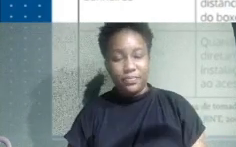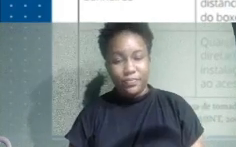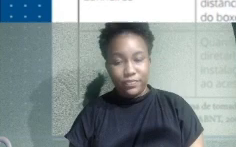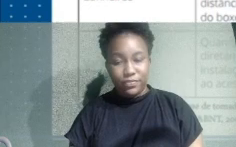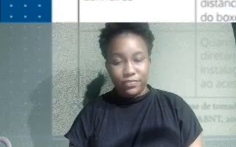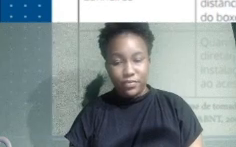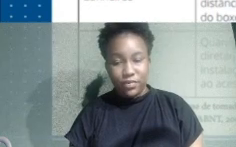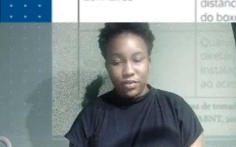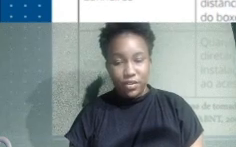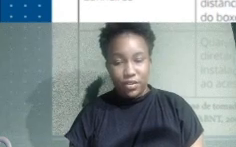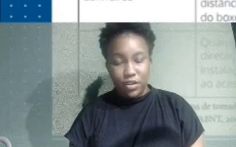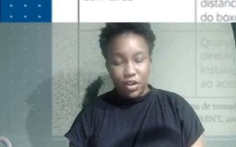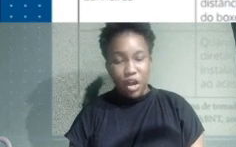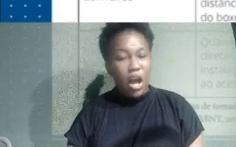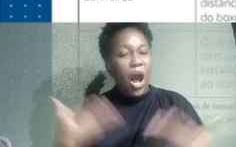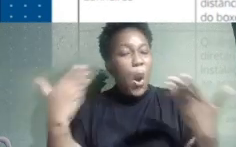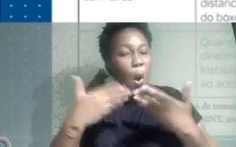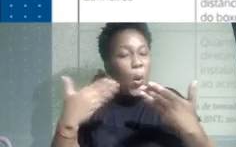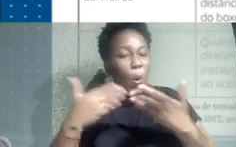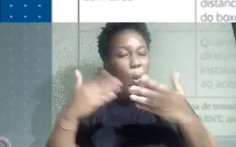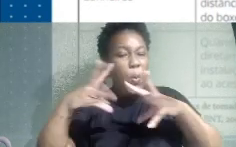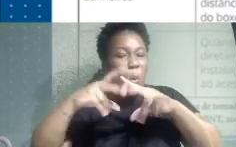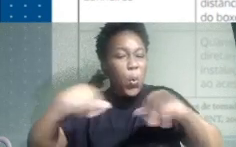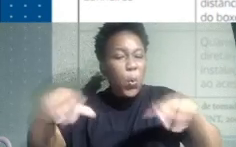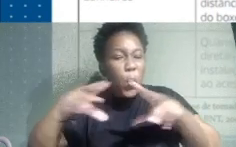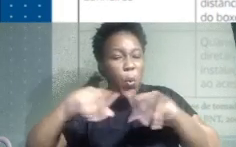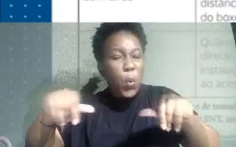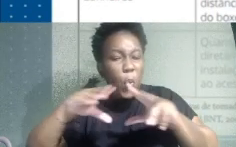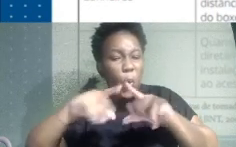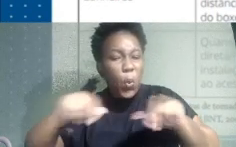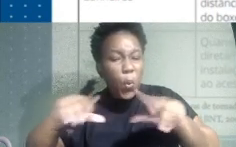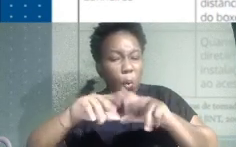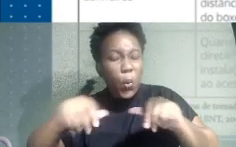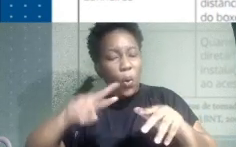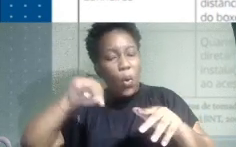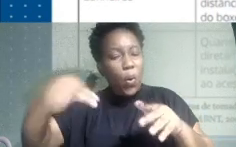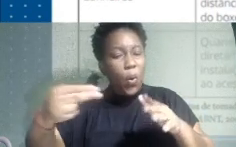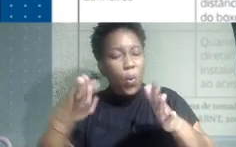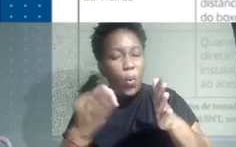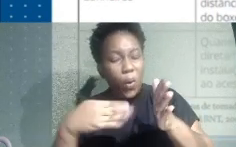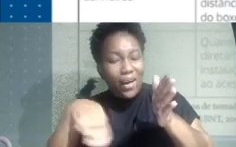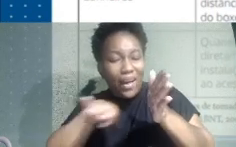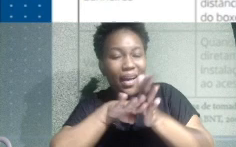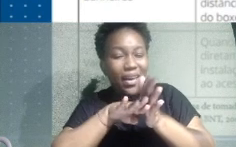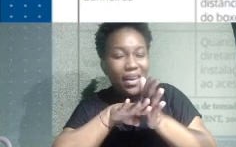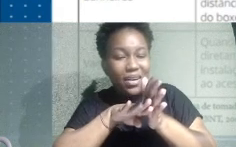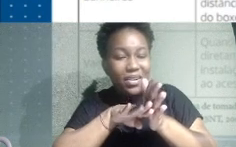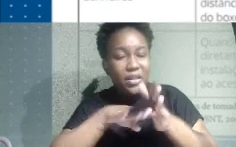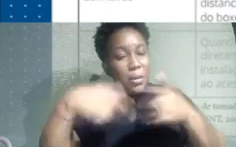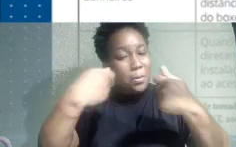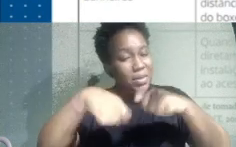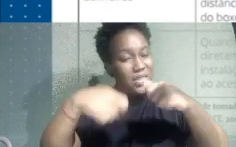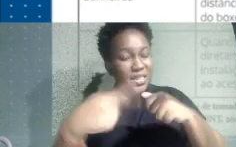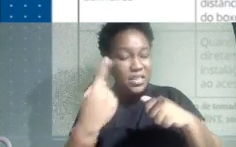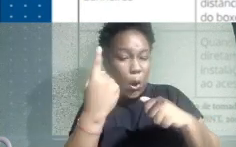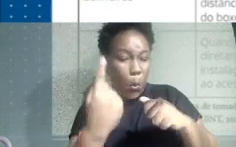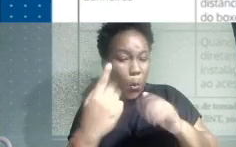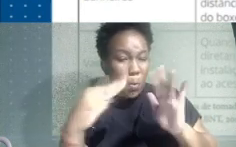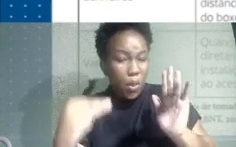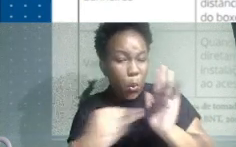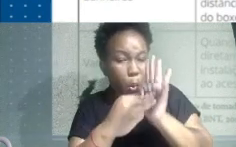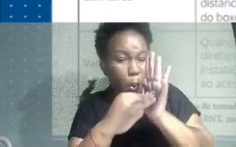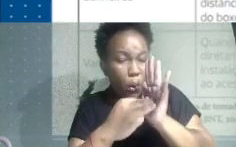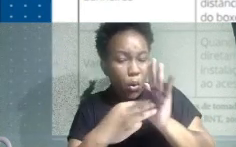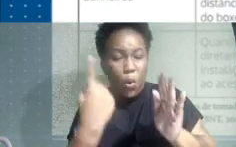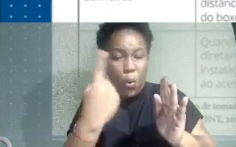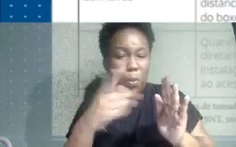Se for um subsolo, um hall, um corredor ou uma garagem ou sótão, pelo menos uma tomada. Ah, e se eu colocar uma